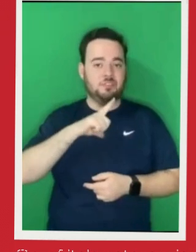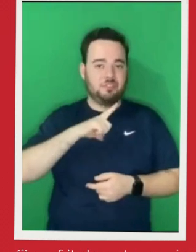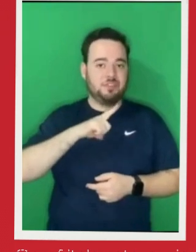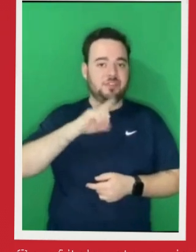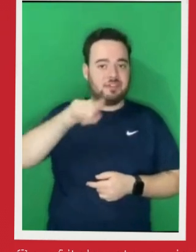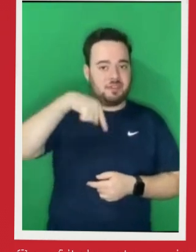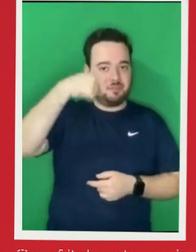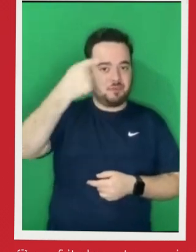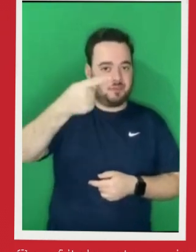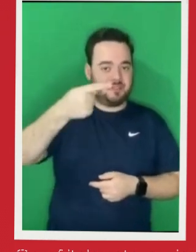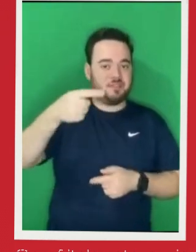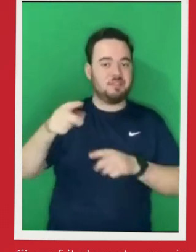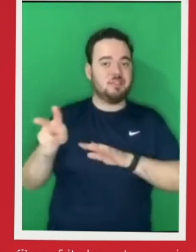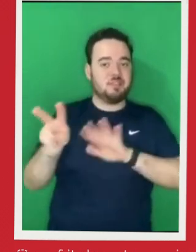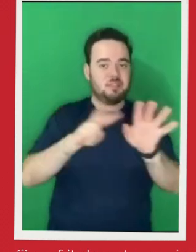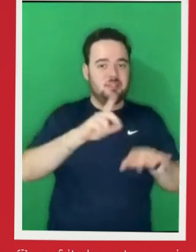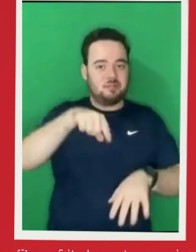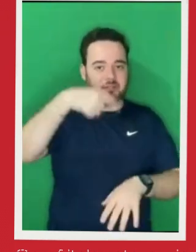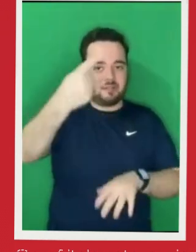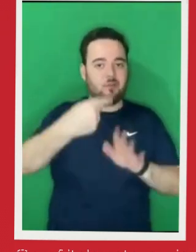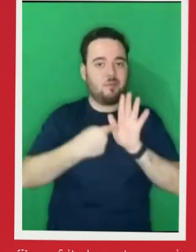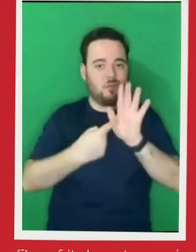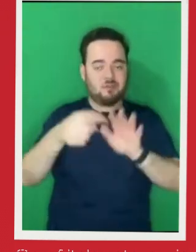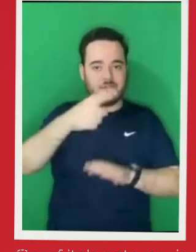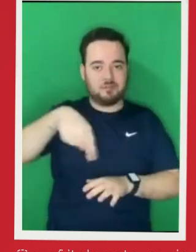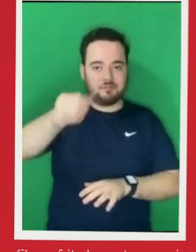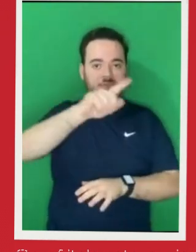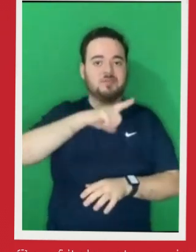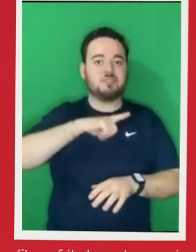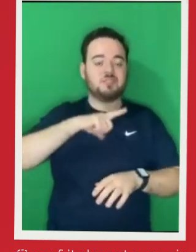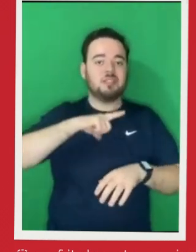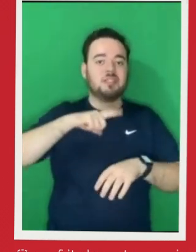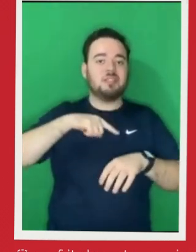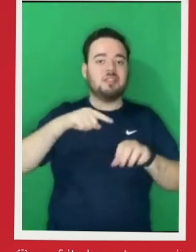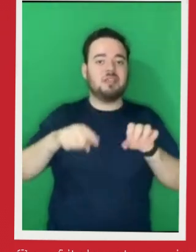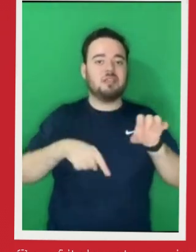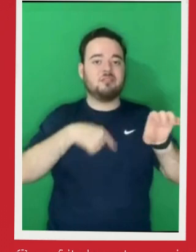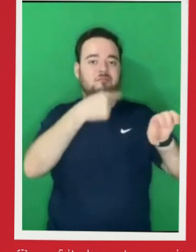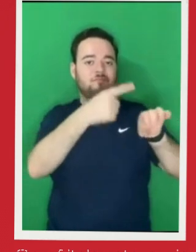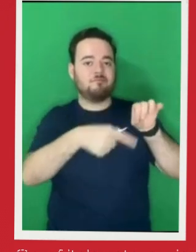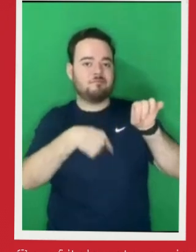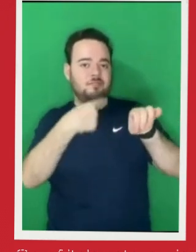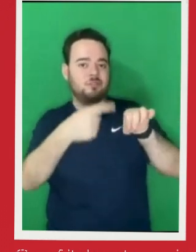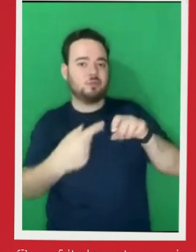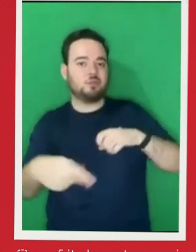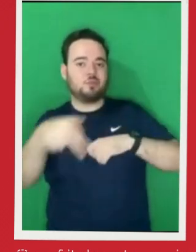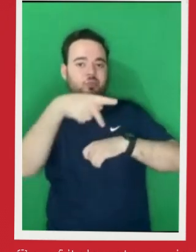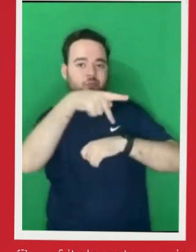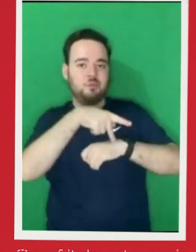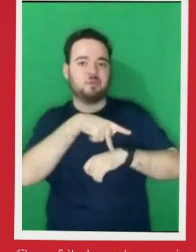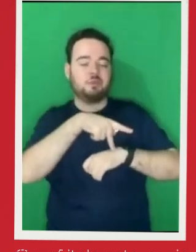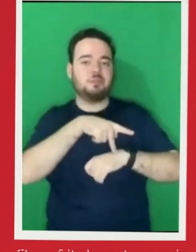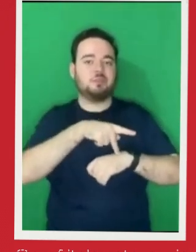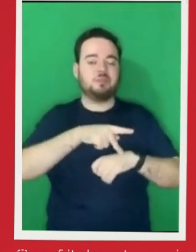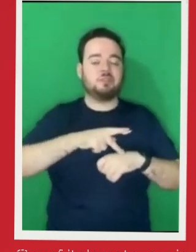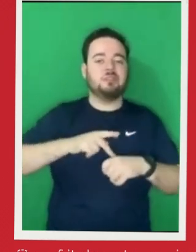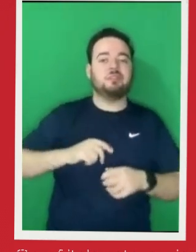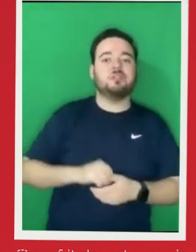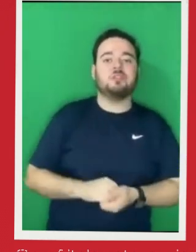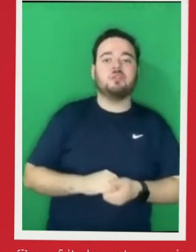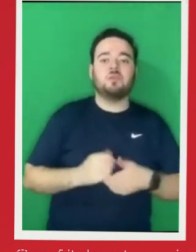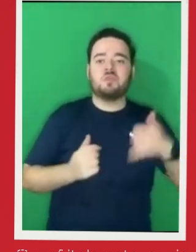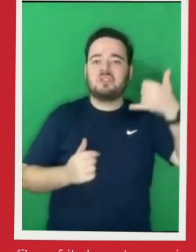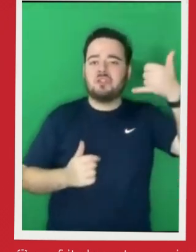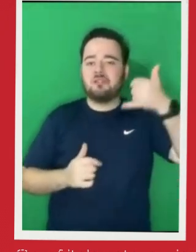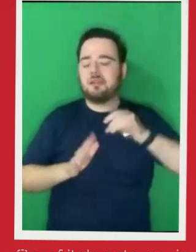para vocês na próxima semana. Eu tenho uma ampulheta daquelas de vidro, que ela tem um ciclo de Pomodoro. Então eu coloco ela na minha